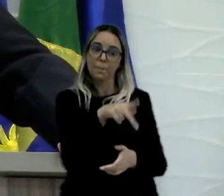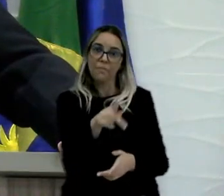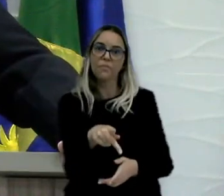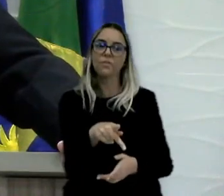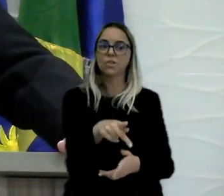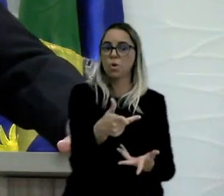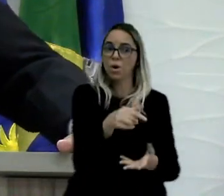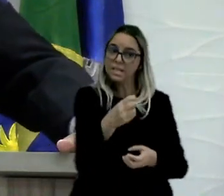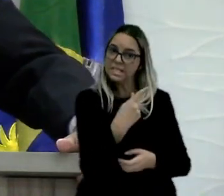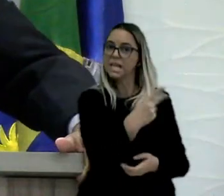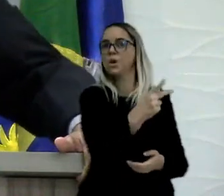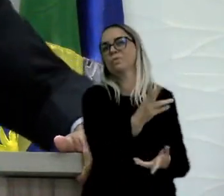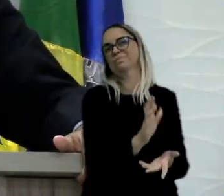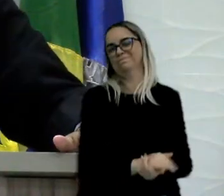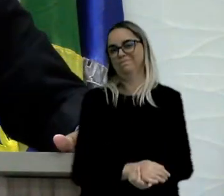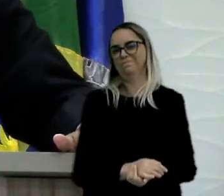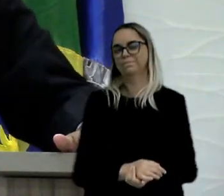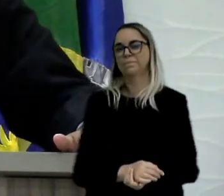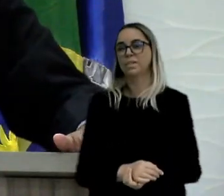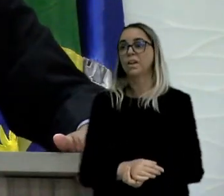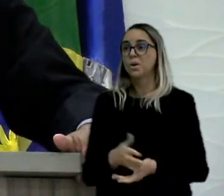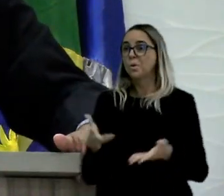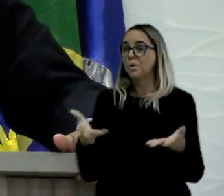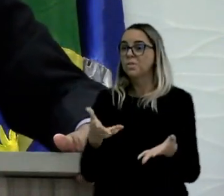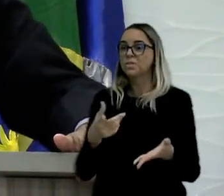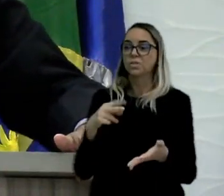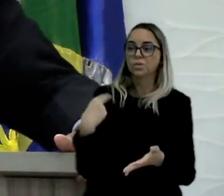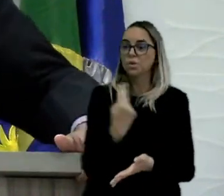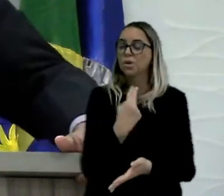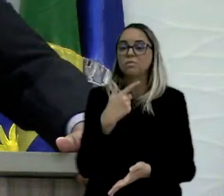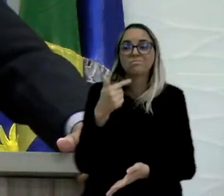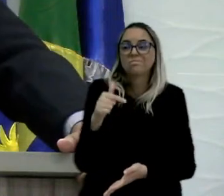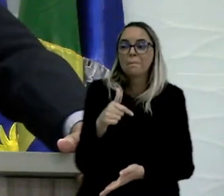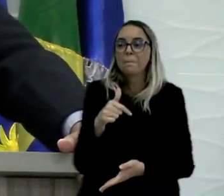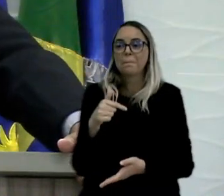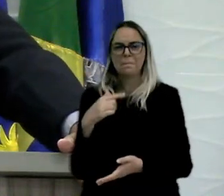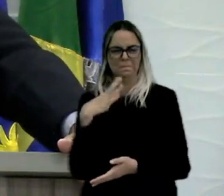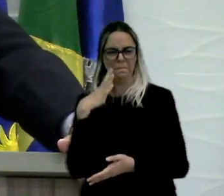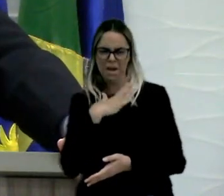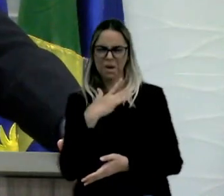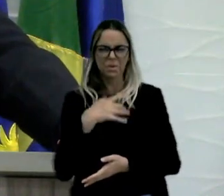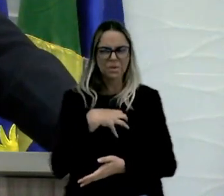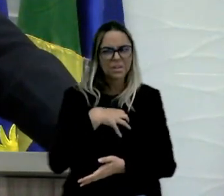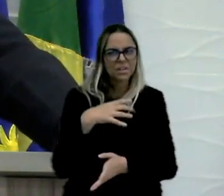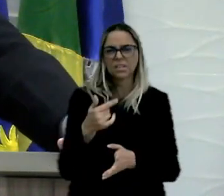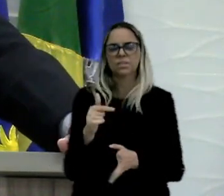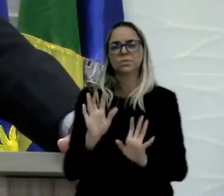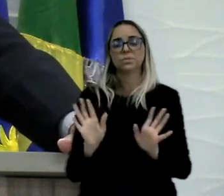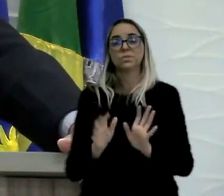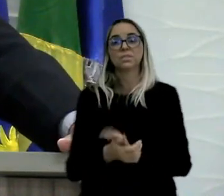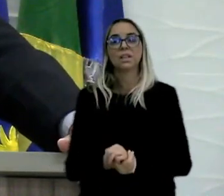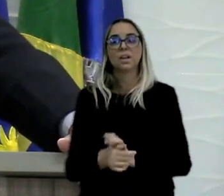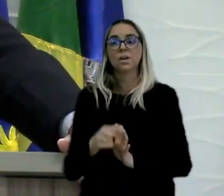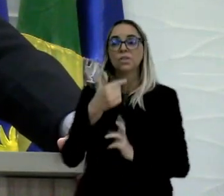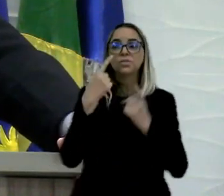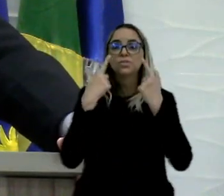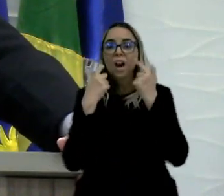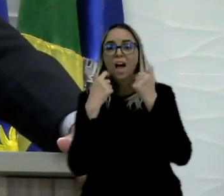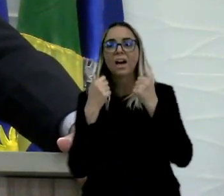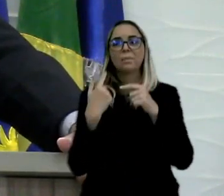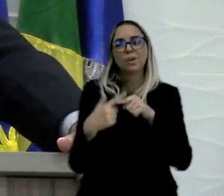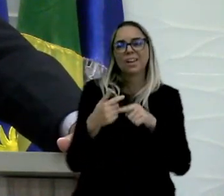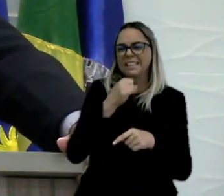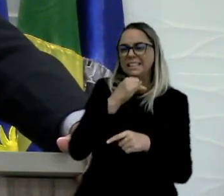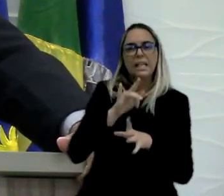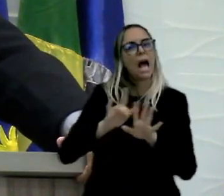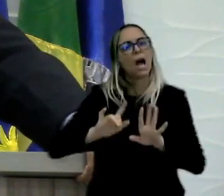choro por causa disso que hoje nós não temos essa maldade Bruno meu choro é esse mas meu choro não é de de outra coisa não eu choro também